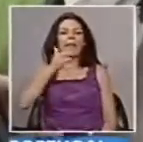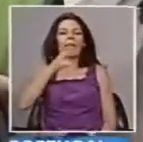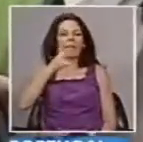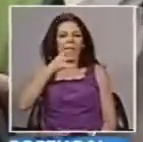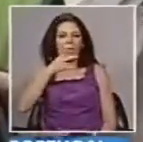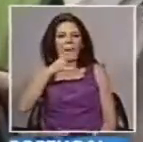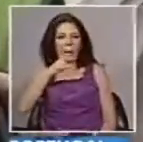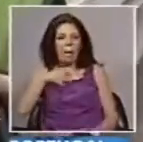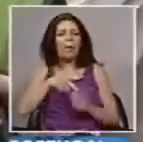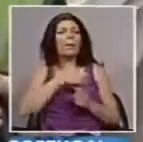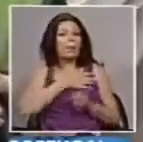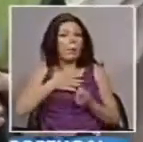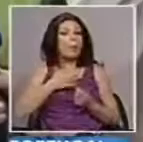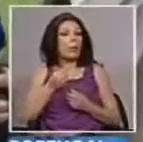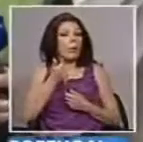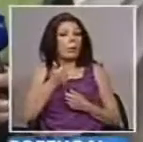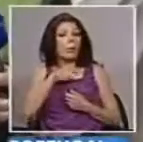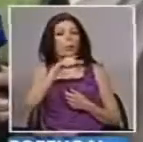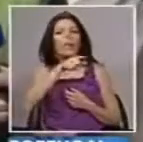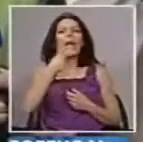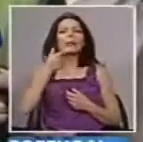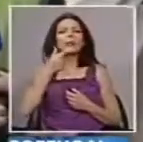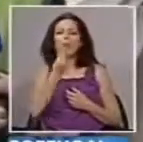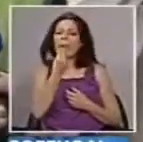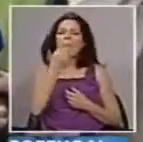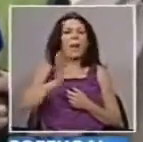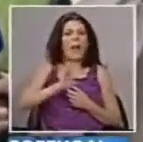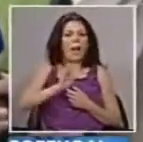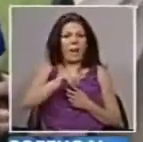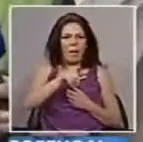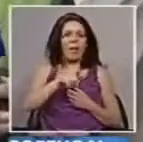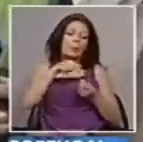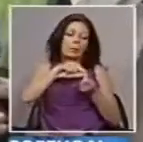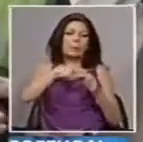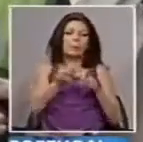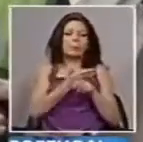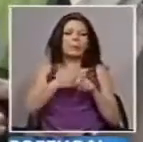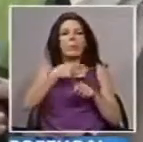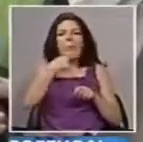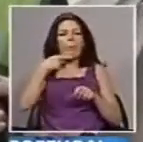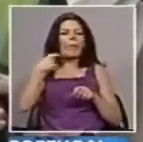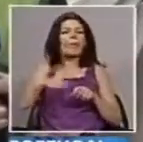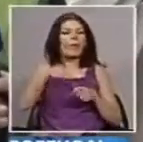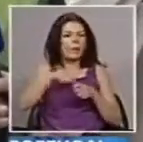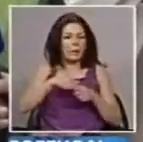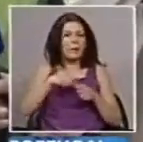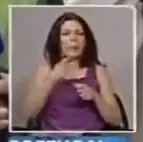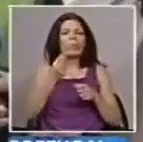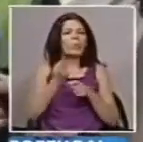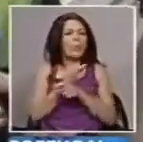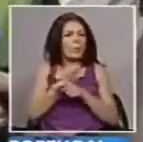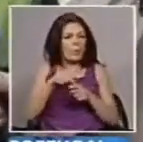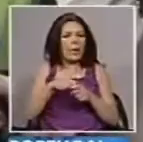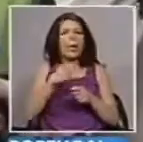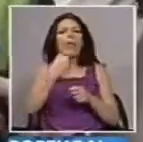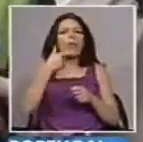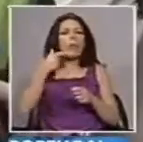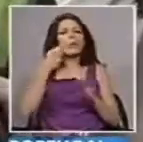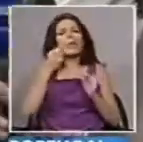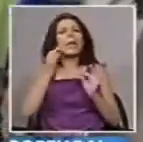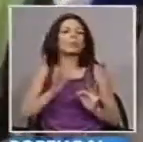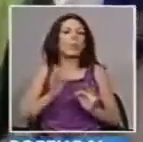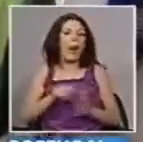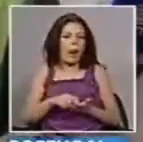planta muito saudável para a gente que não quer utilizar o açúcar. E tem muitos usos como um dulçante